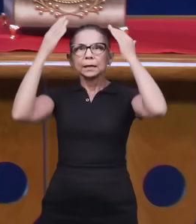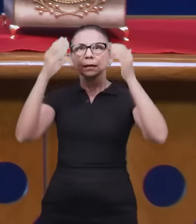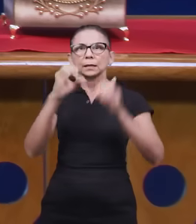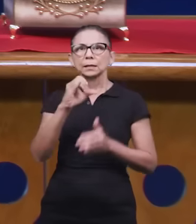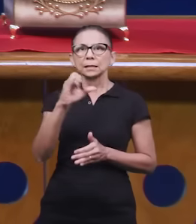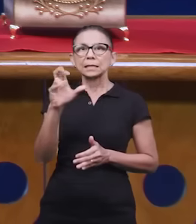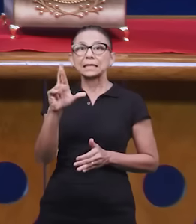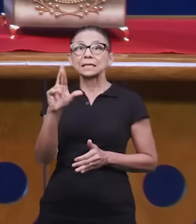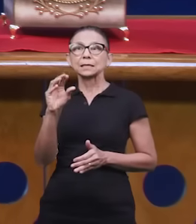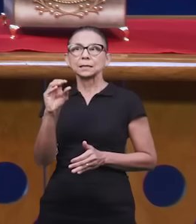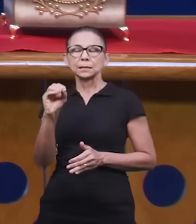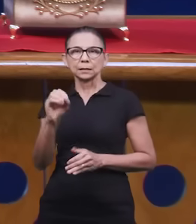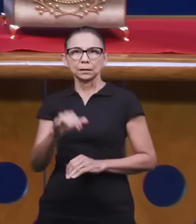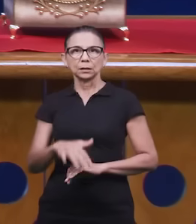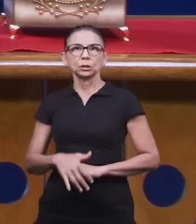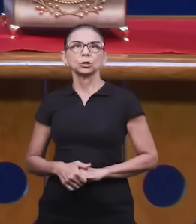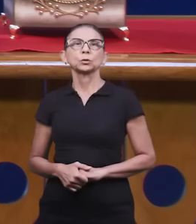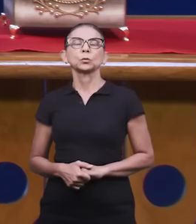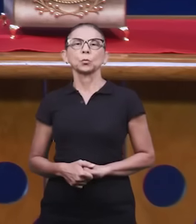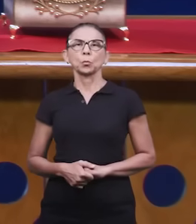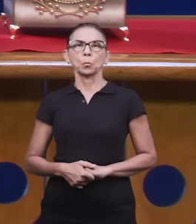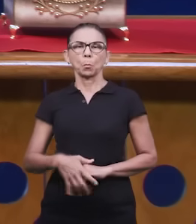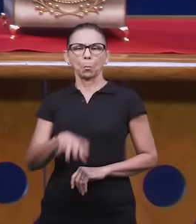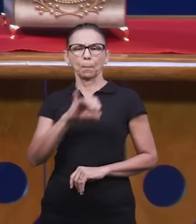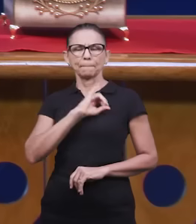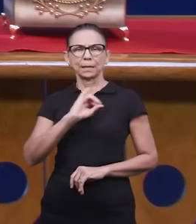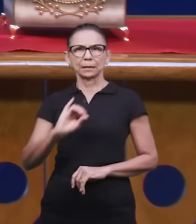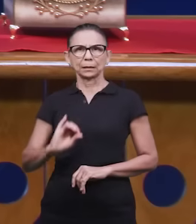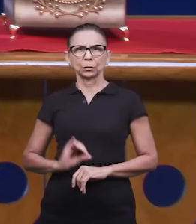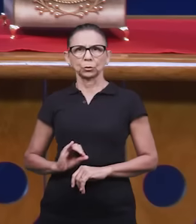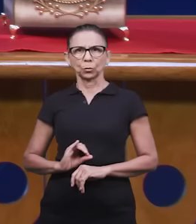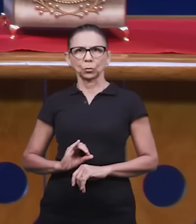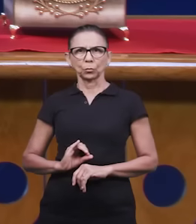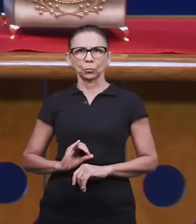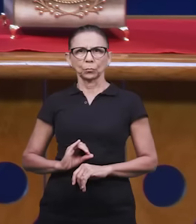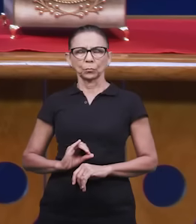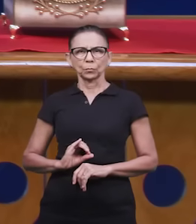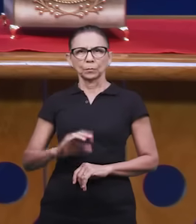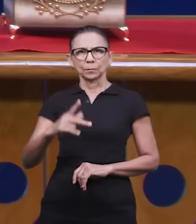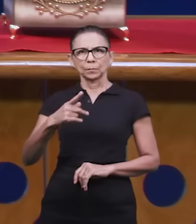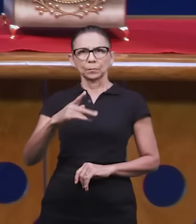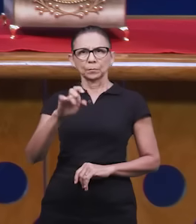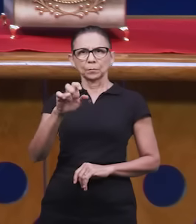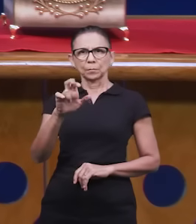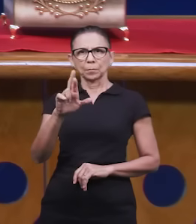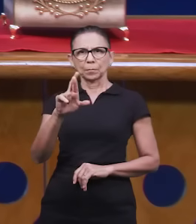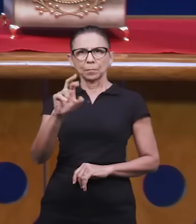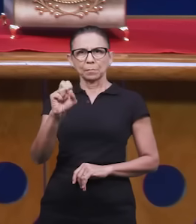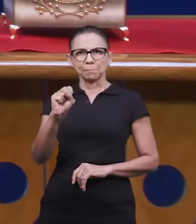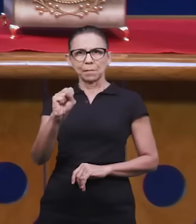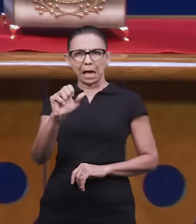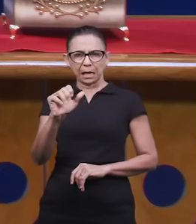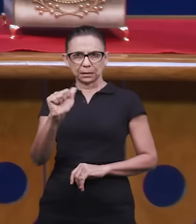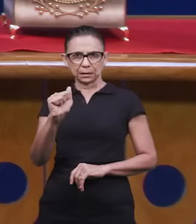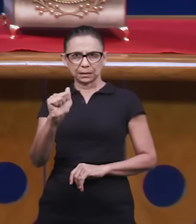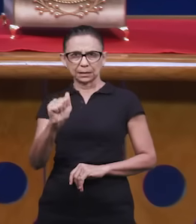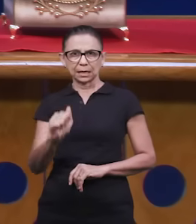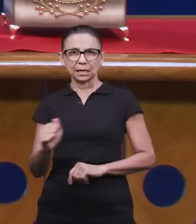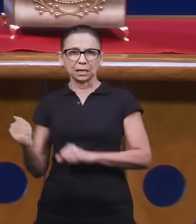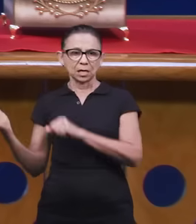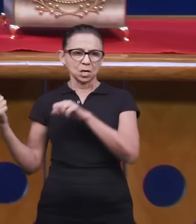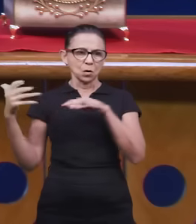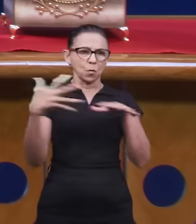Ciro, rei do Império Medo-Persa, que venceu o Império